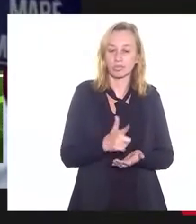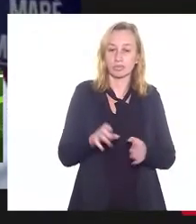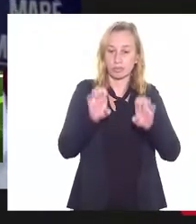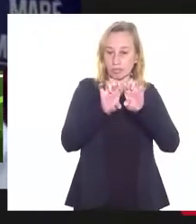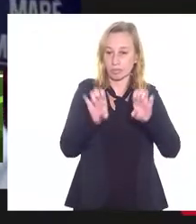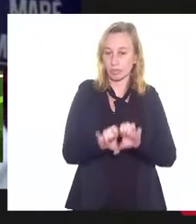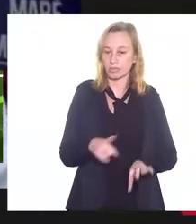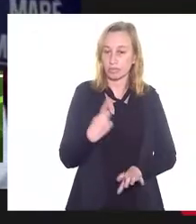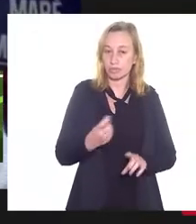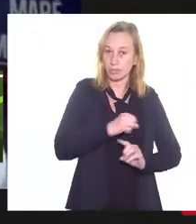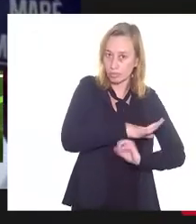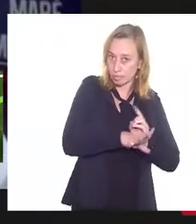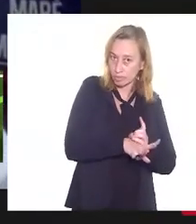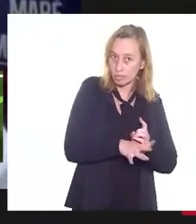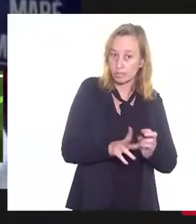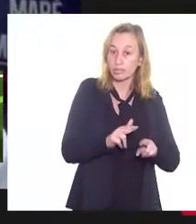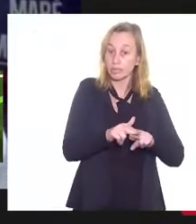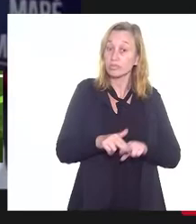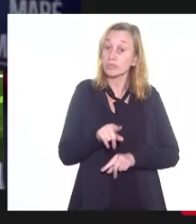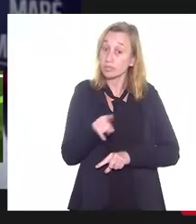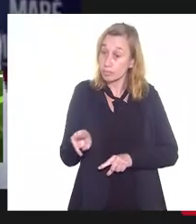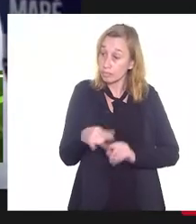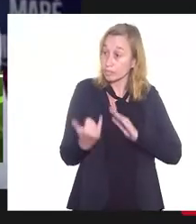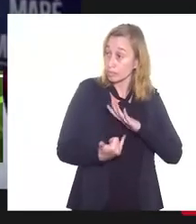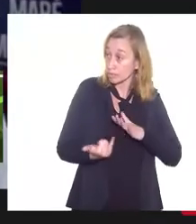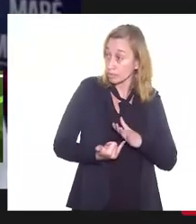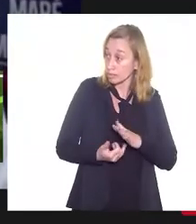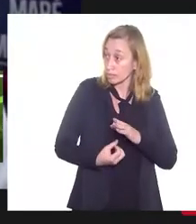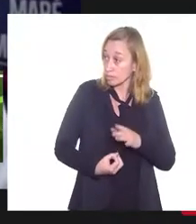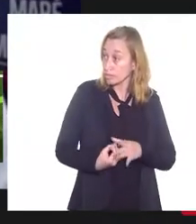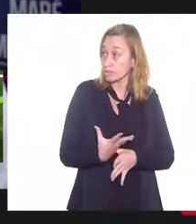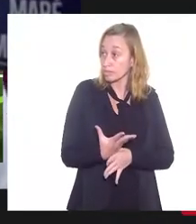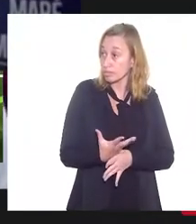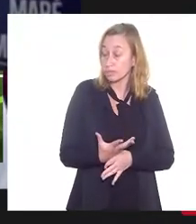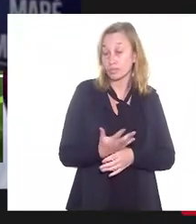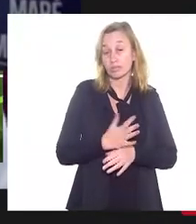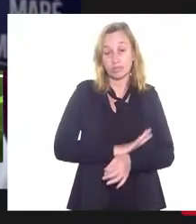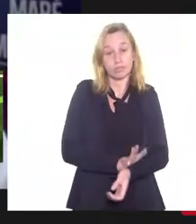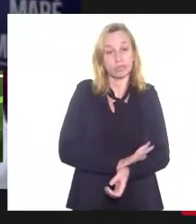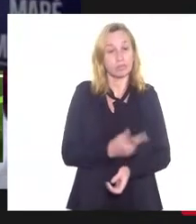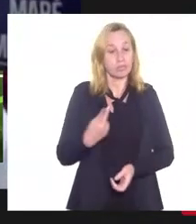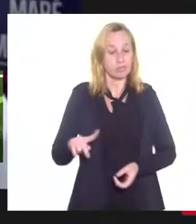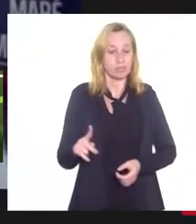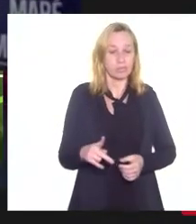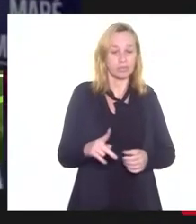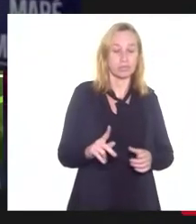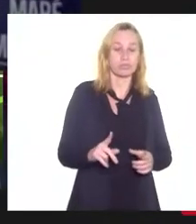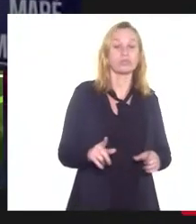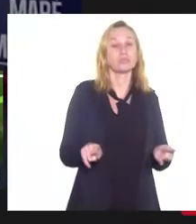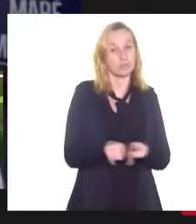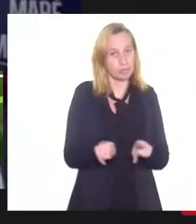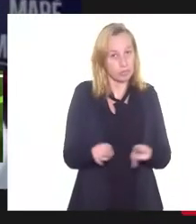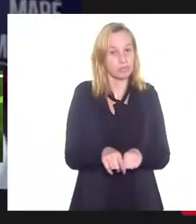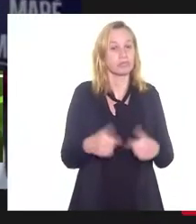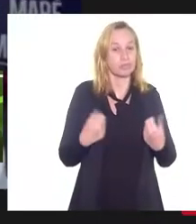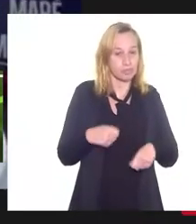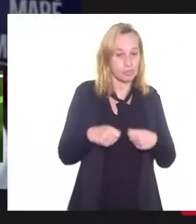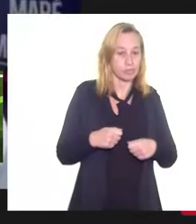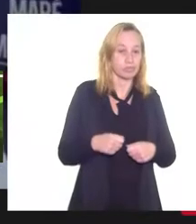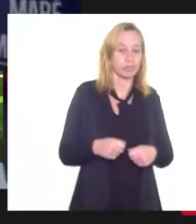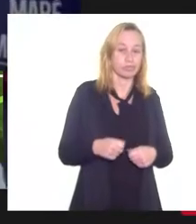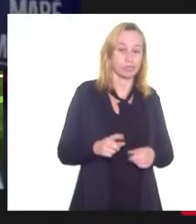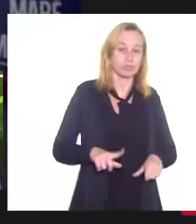e, portanto, essas instituições reproduz o racismo em sua forma, a gente precisa também